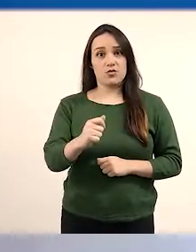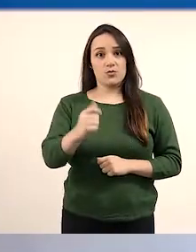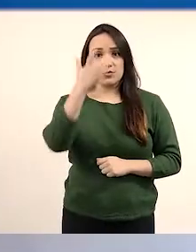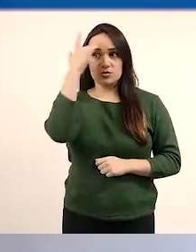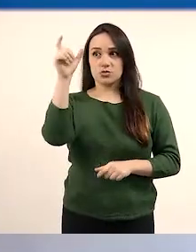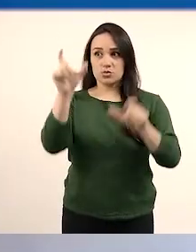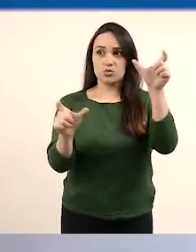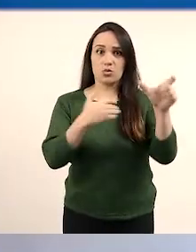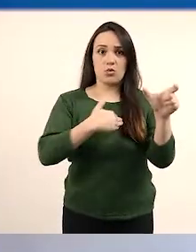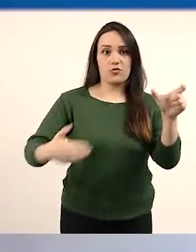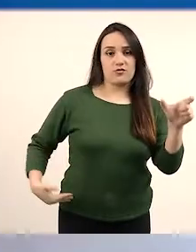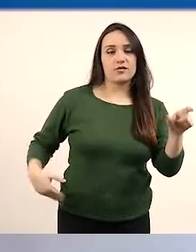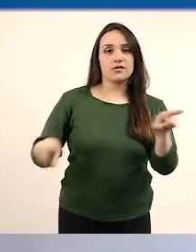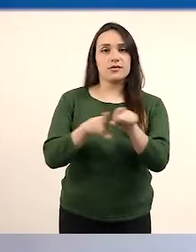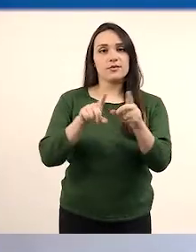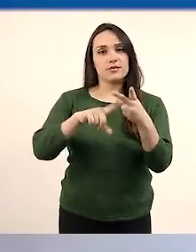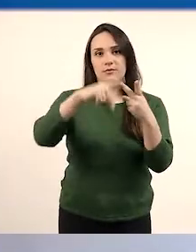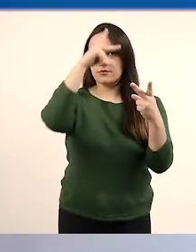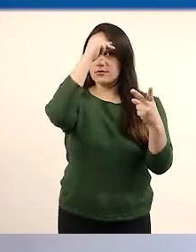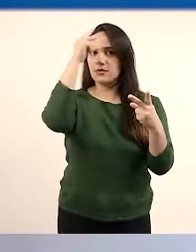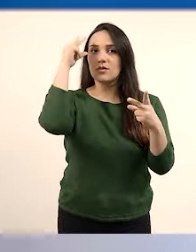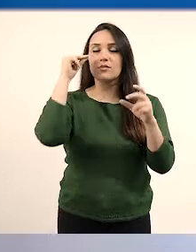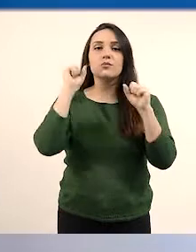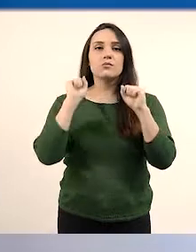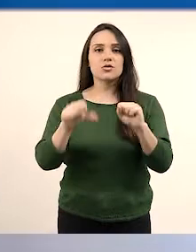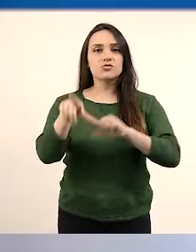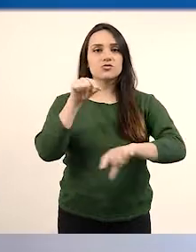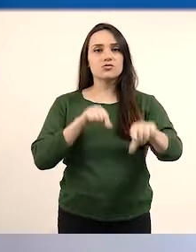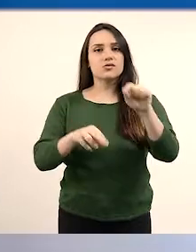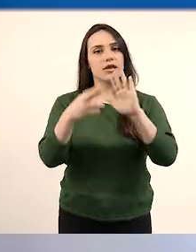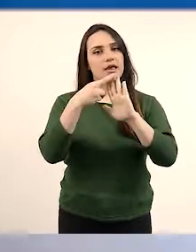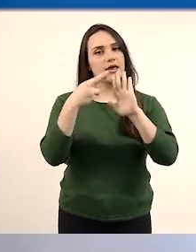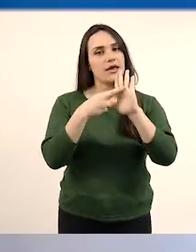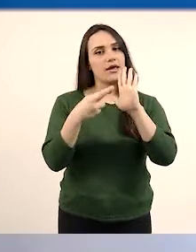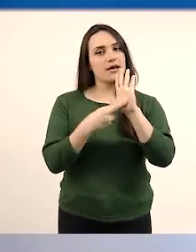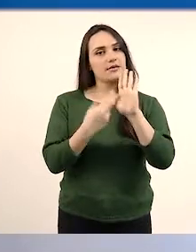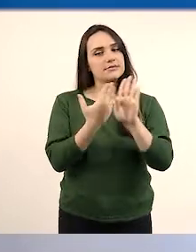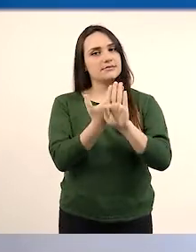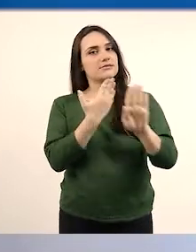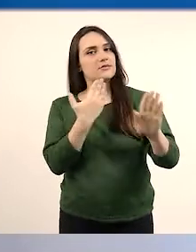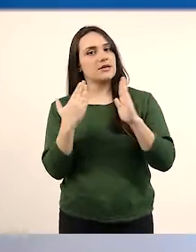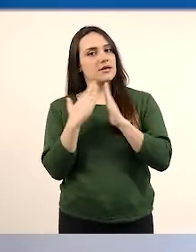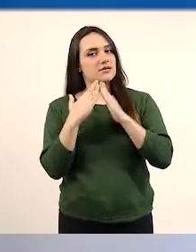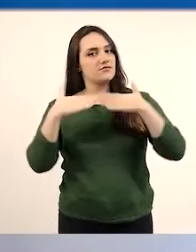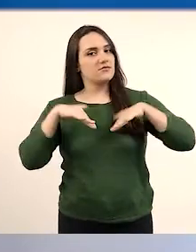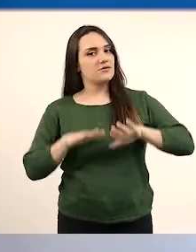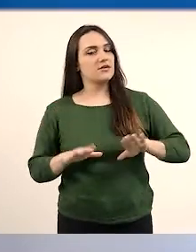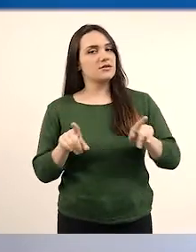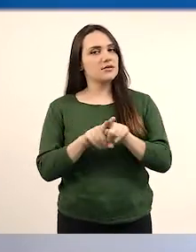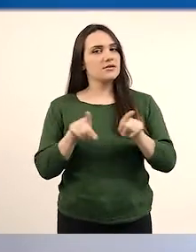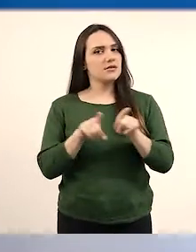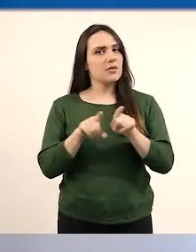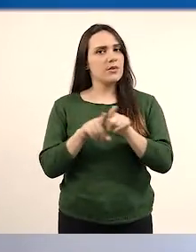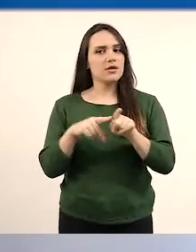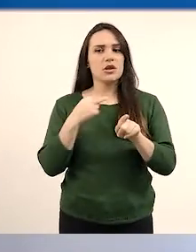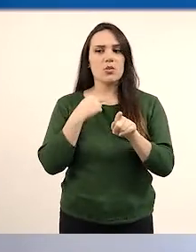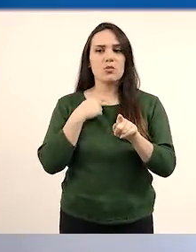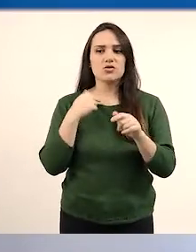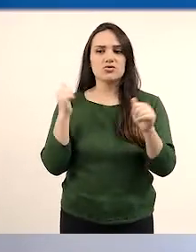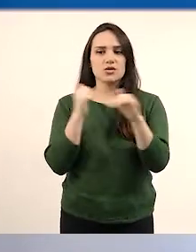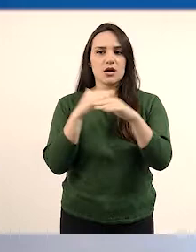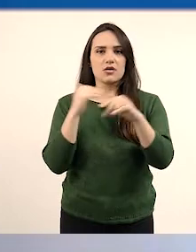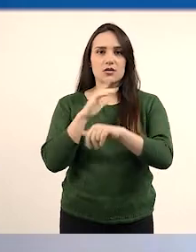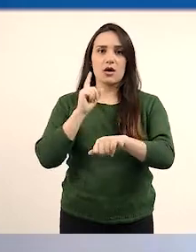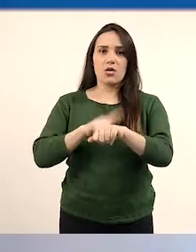Federal decidiu que governadores e prefeitos também podem determinar regras de isolamento, quarentena e restrição de